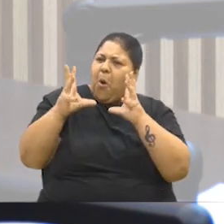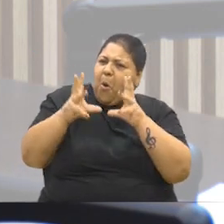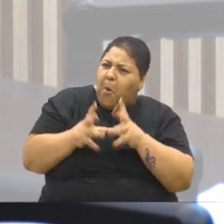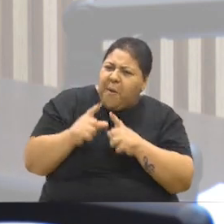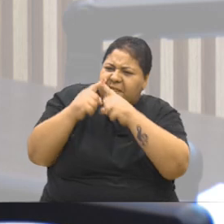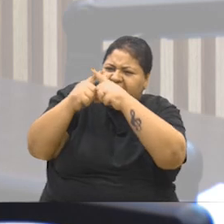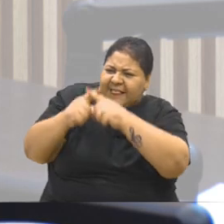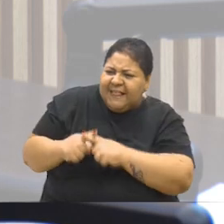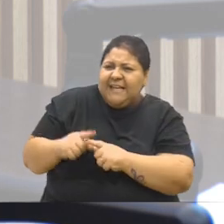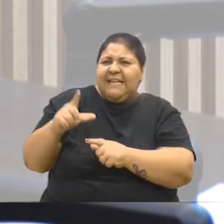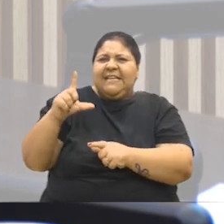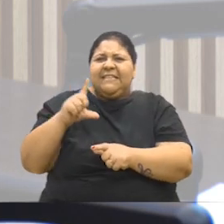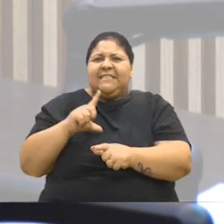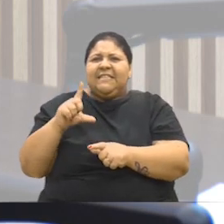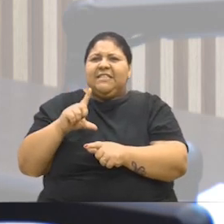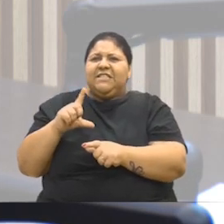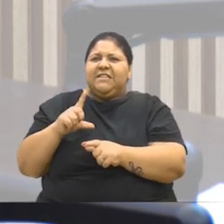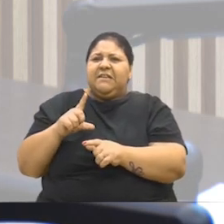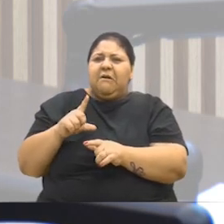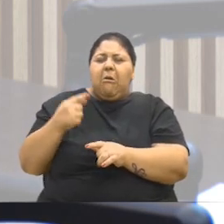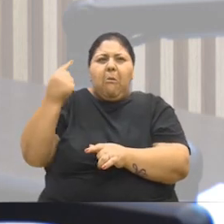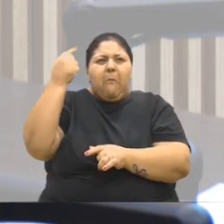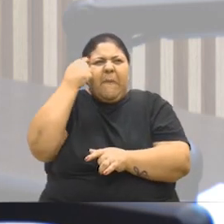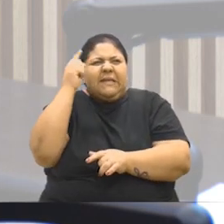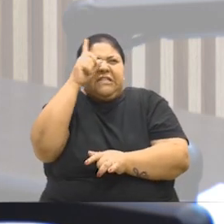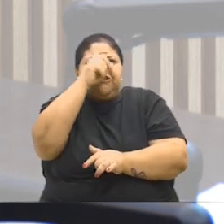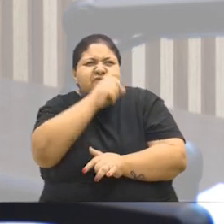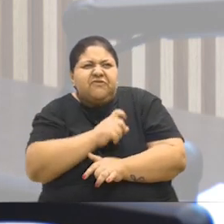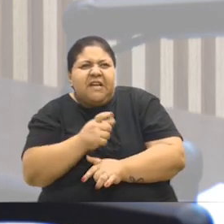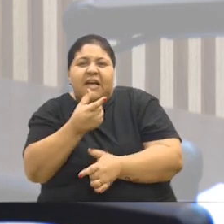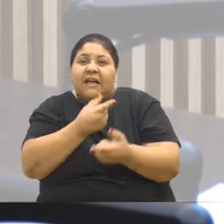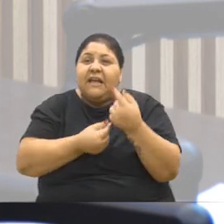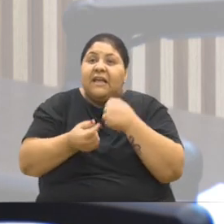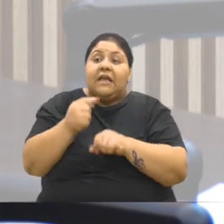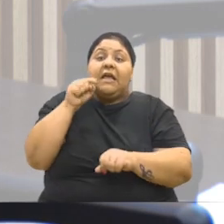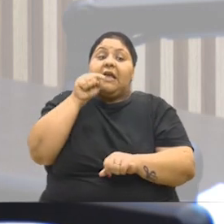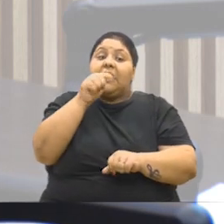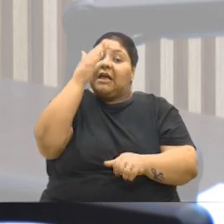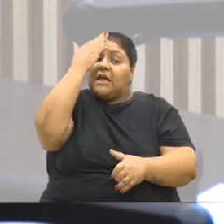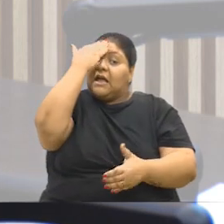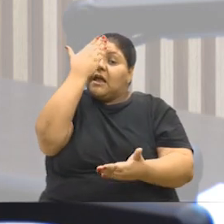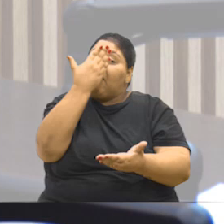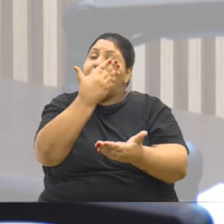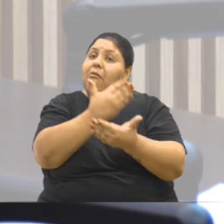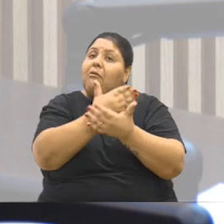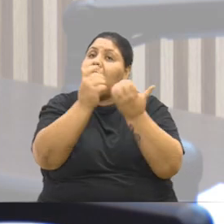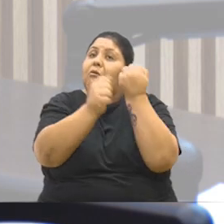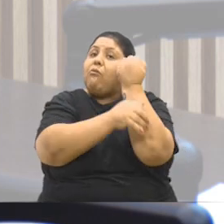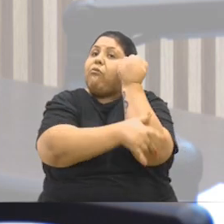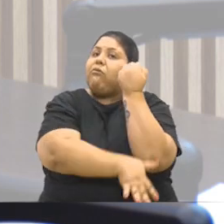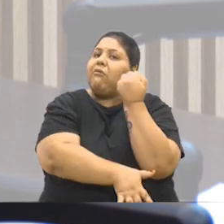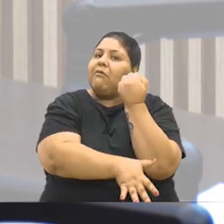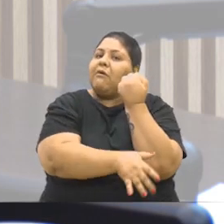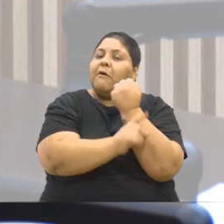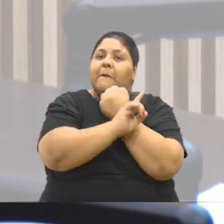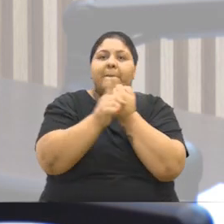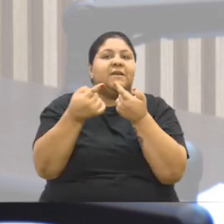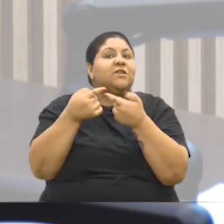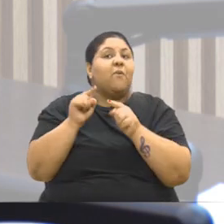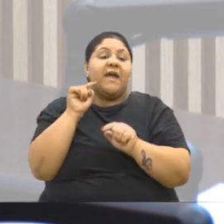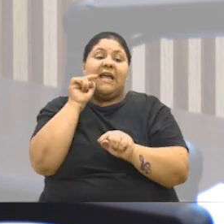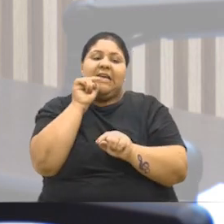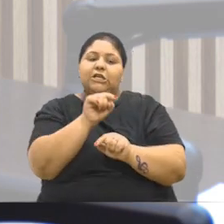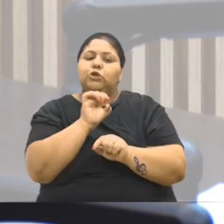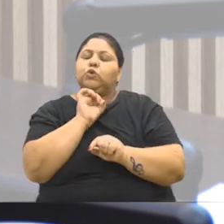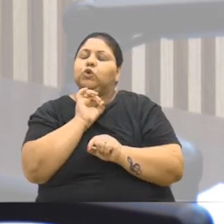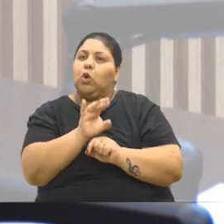vezes a gente coloca peso sobre isso, né? Então, aí são as crenças que estão enraizadas. Mas não é só sobre